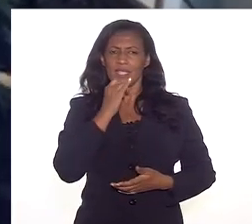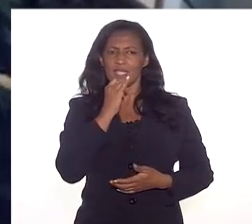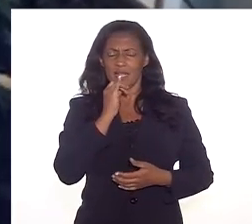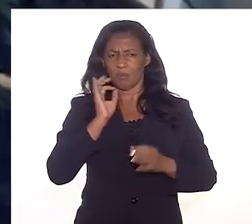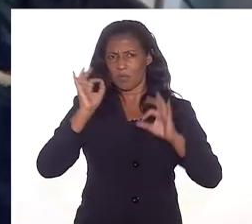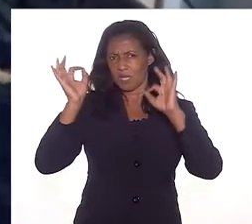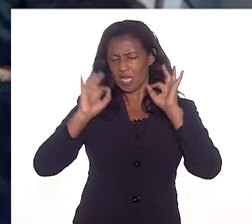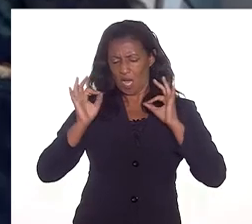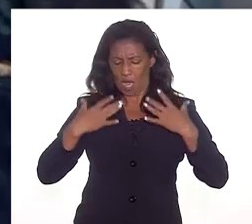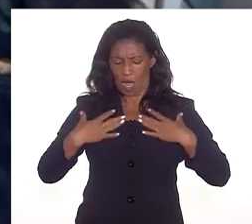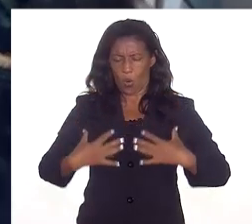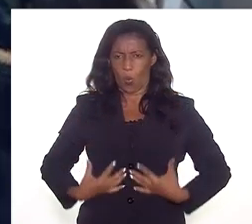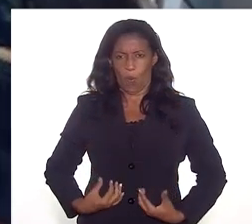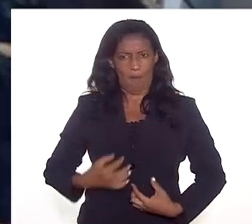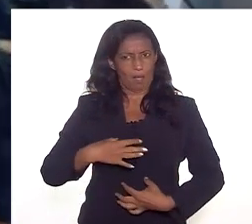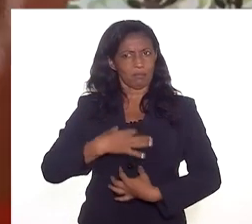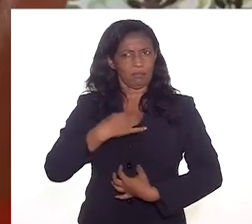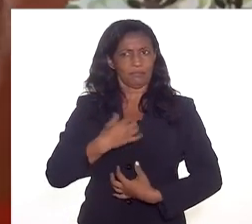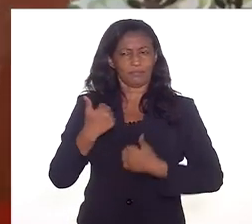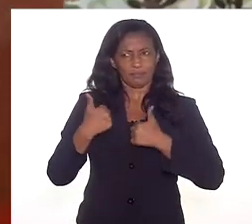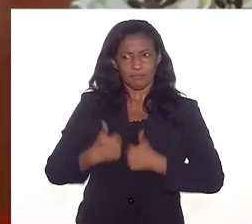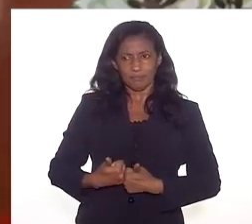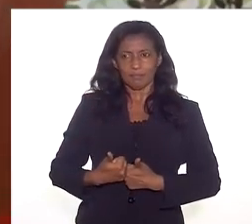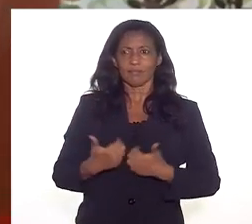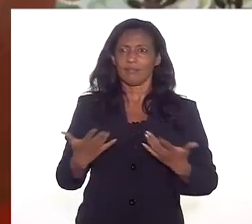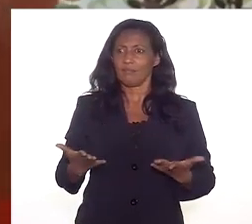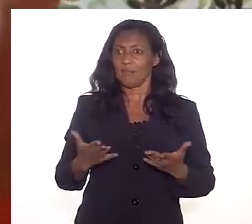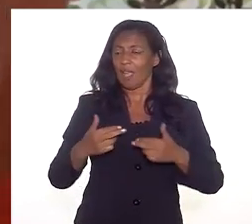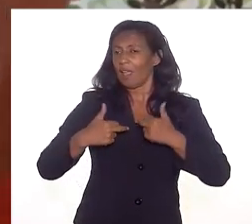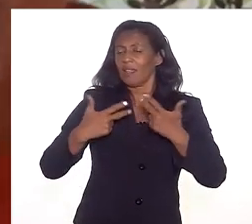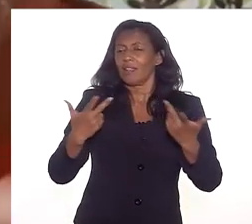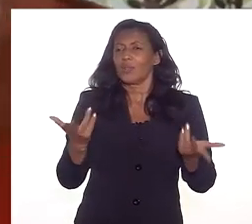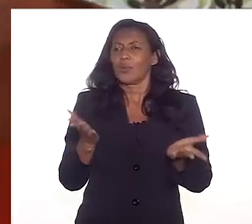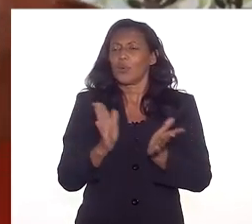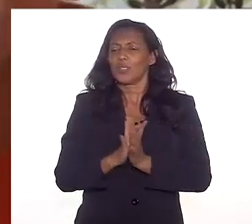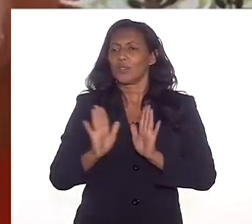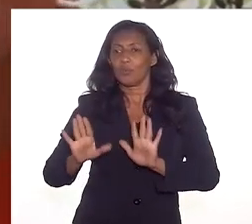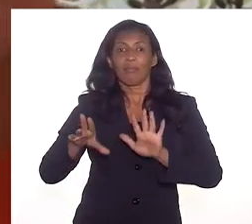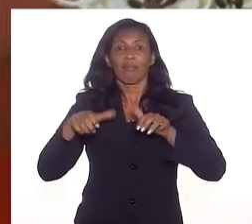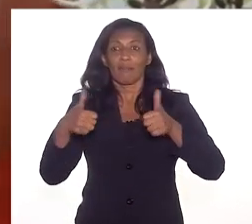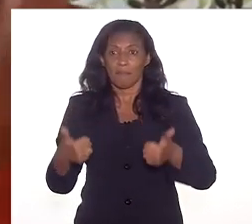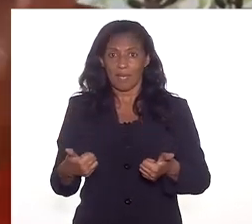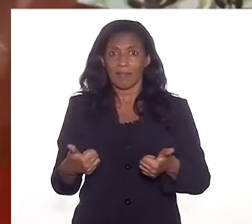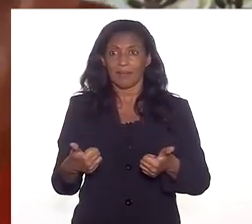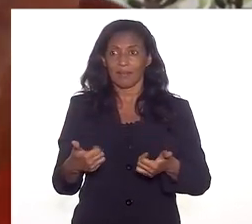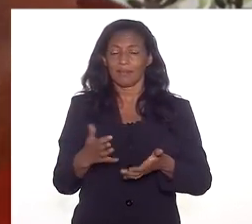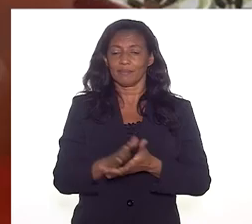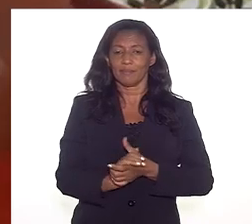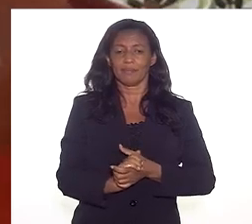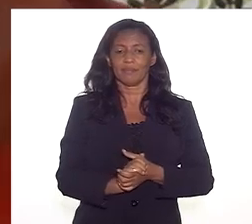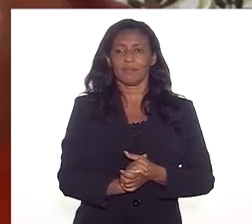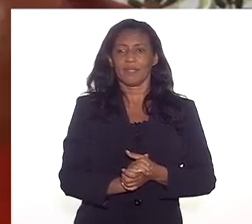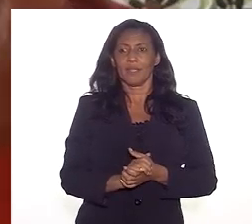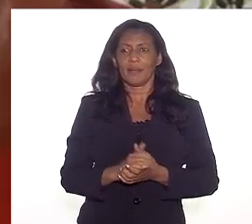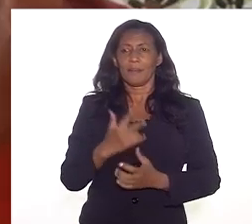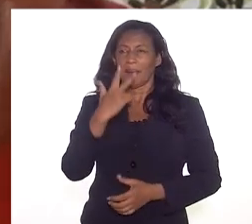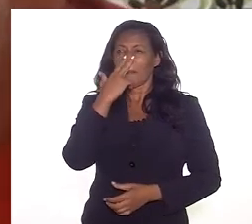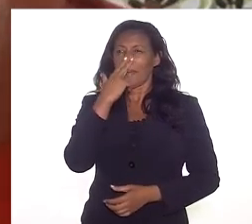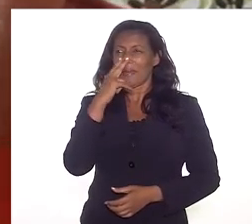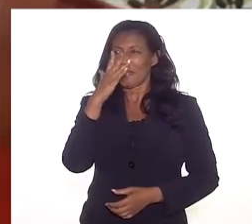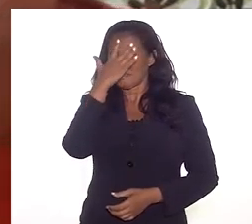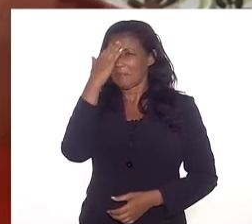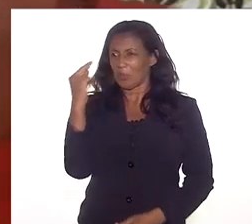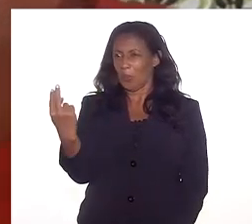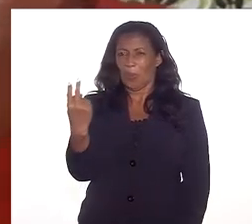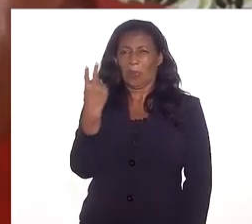bem arrumado, bem vestido, não é isso? De estar bem arrumado, aquela coisa de estar bem, né, com